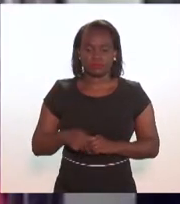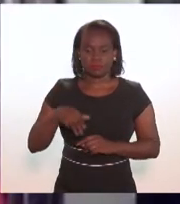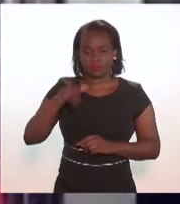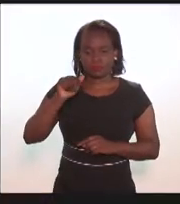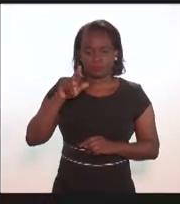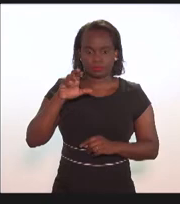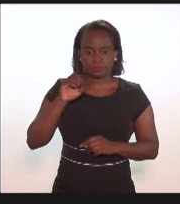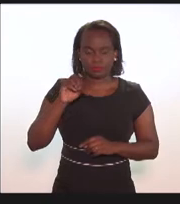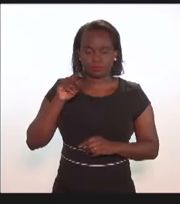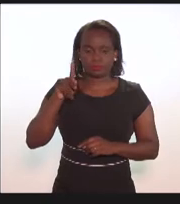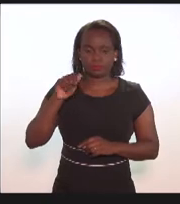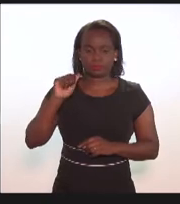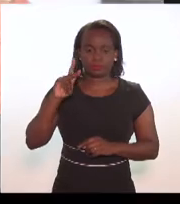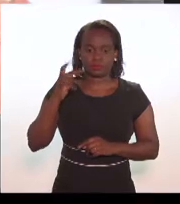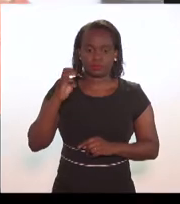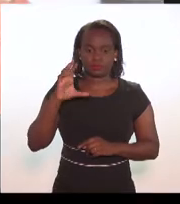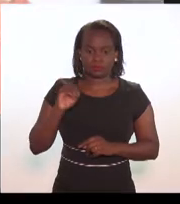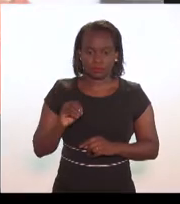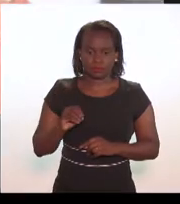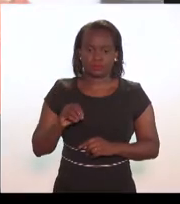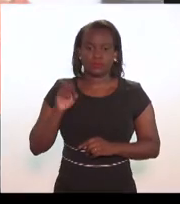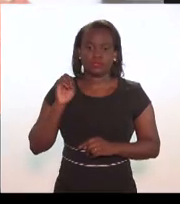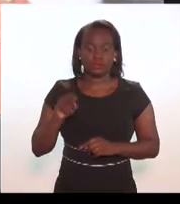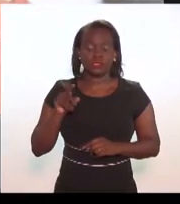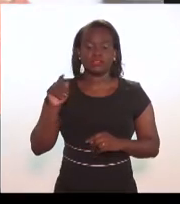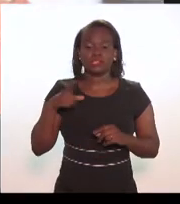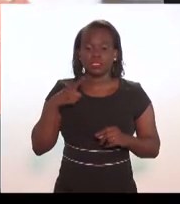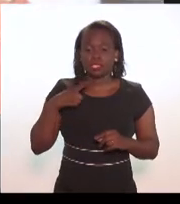Márcio Pacheco. O Eliomar. Se eles têm